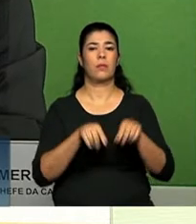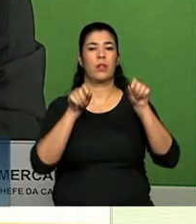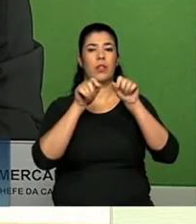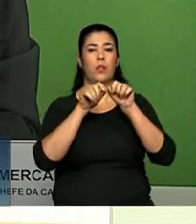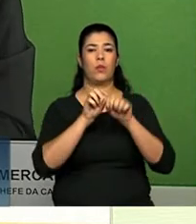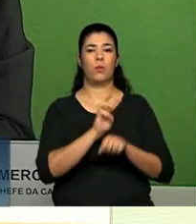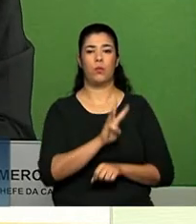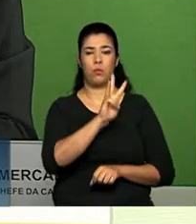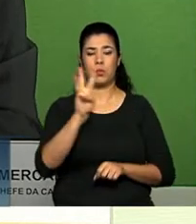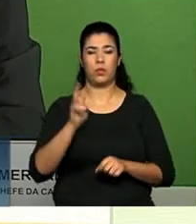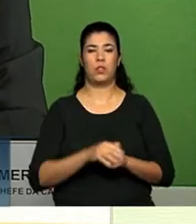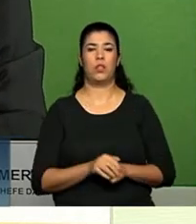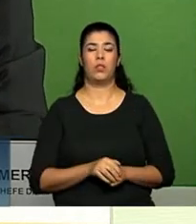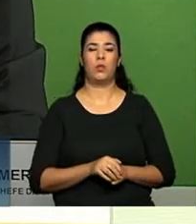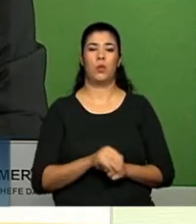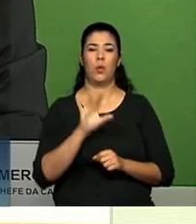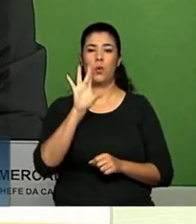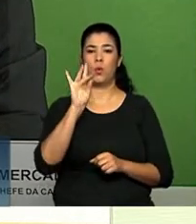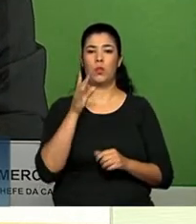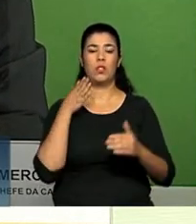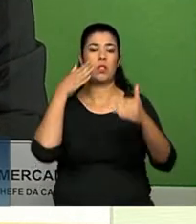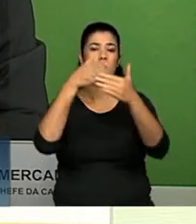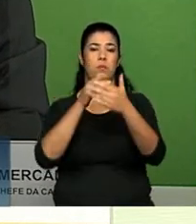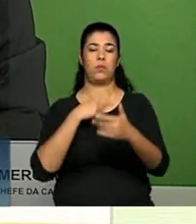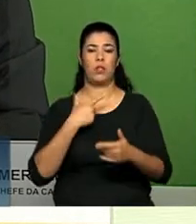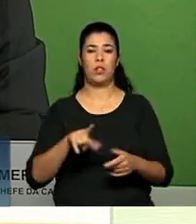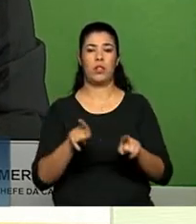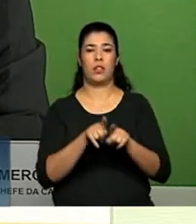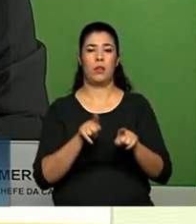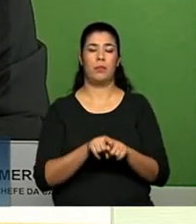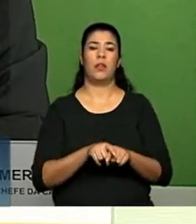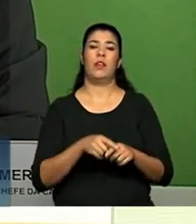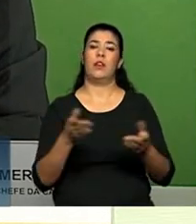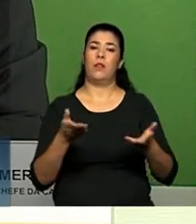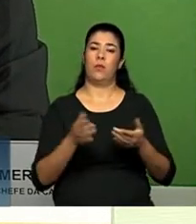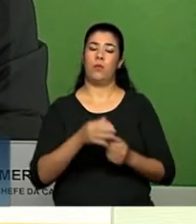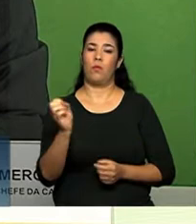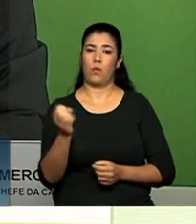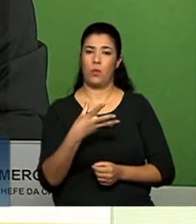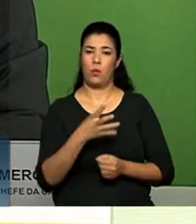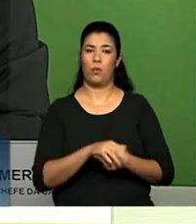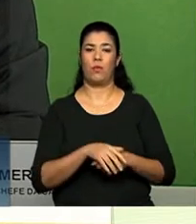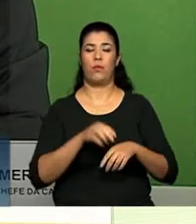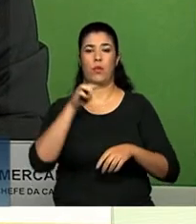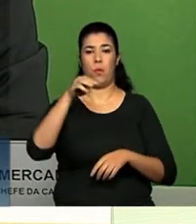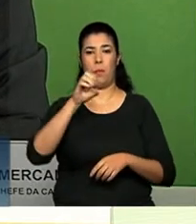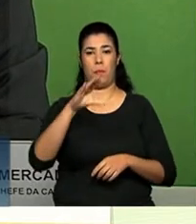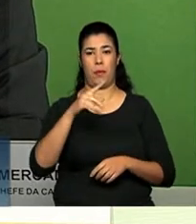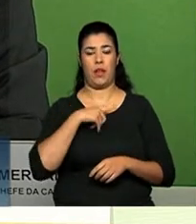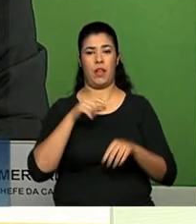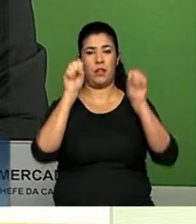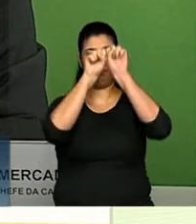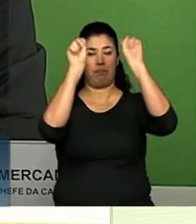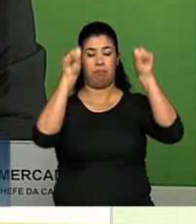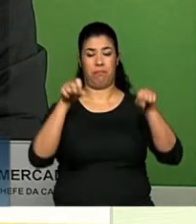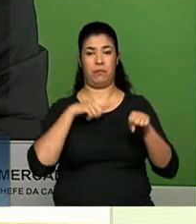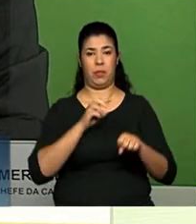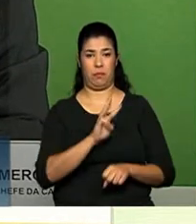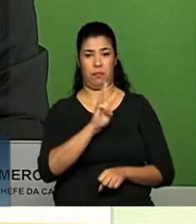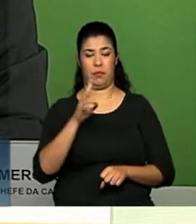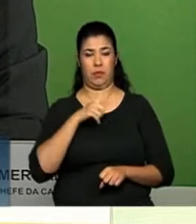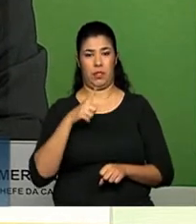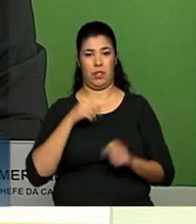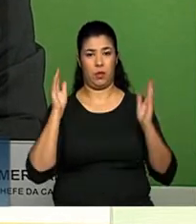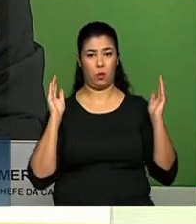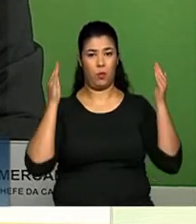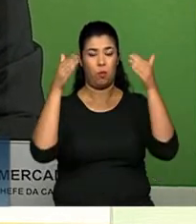do MEC, o FIES agora passou a ser também um portal centralizado, um processo de seleção pelo MEC, porque